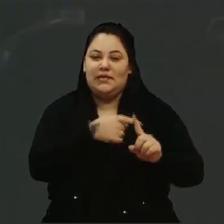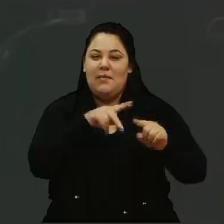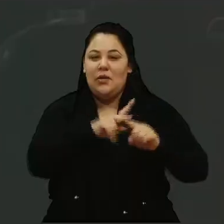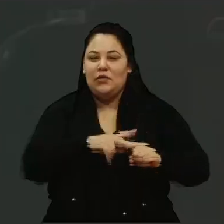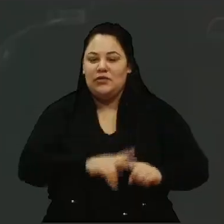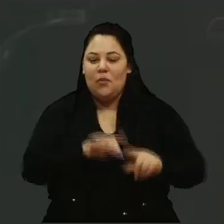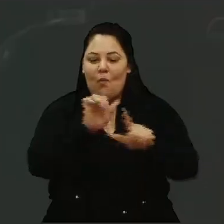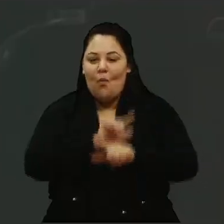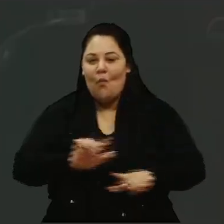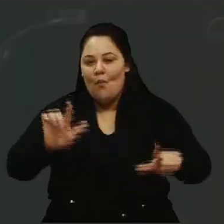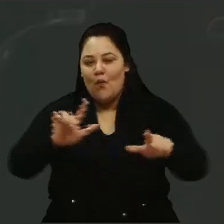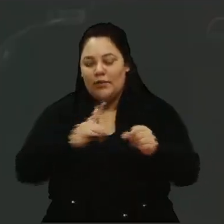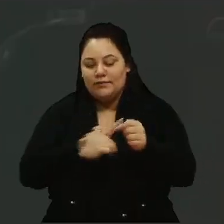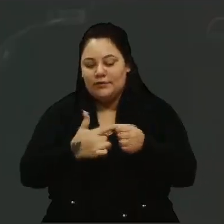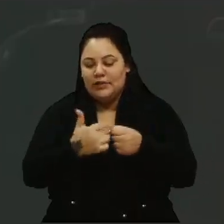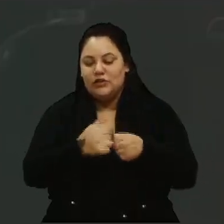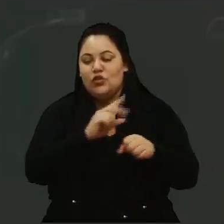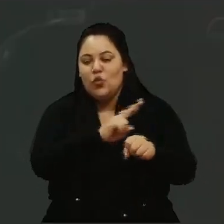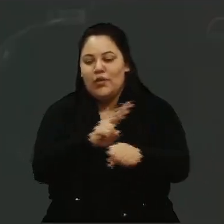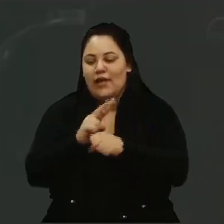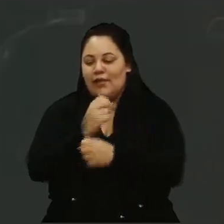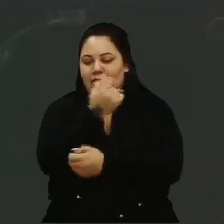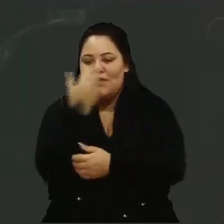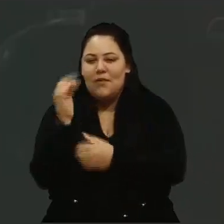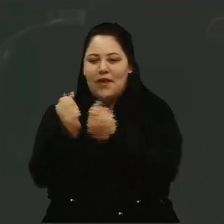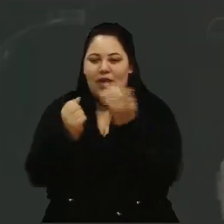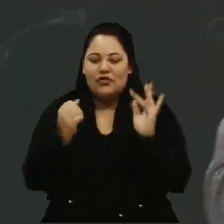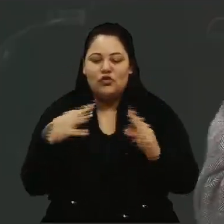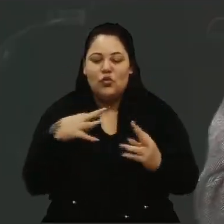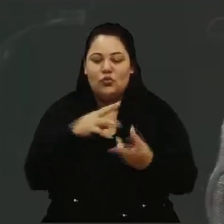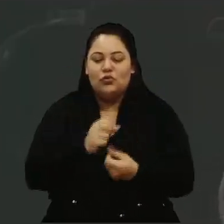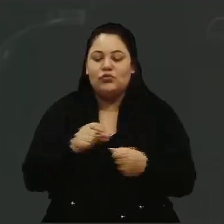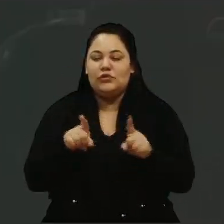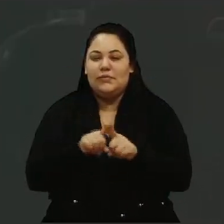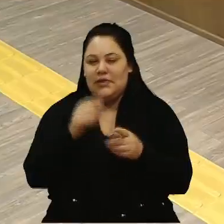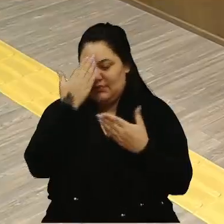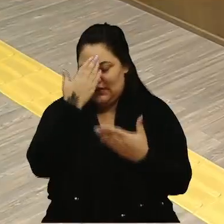limpeza da nossa cidade e na preservação do meio ambiente do nosso planeta. Obrigado, presidente. Obrigado.